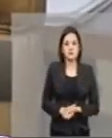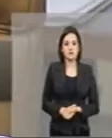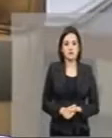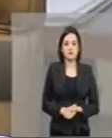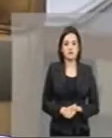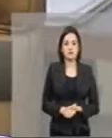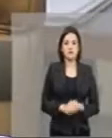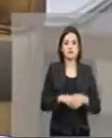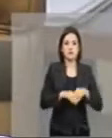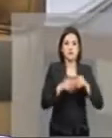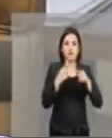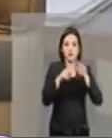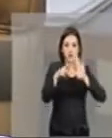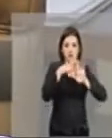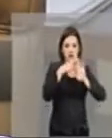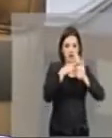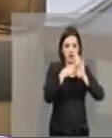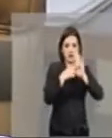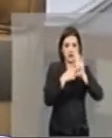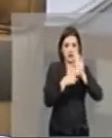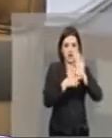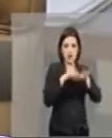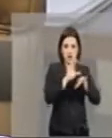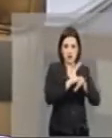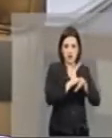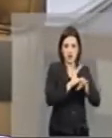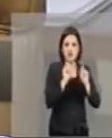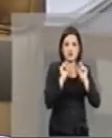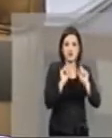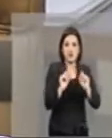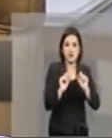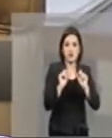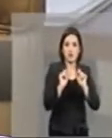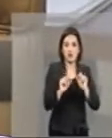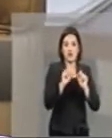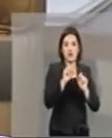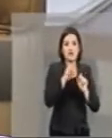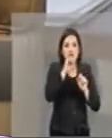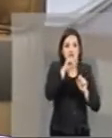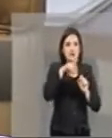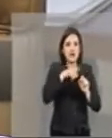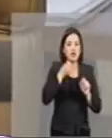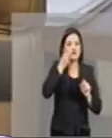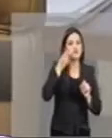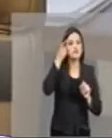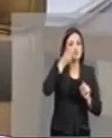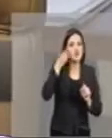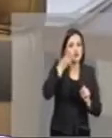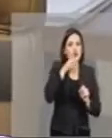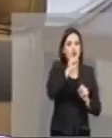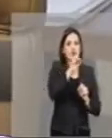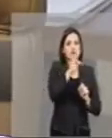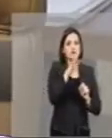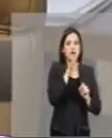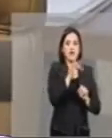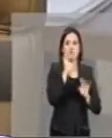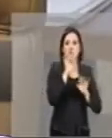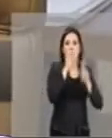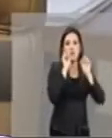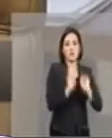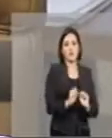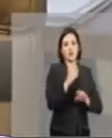Supremo Tribunal Federal, e a reclamação tem como um dos objetivos exatamente a garantia da competência do Supremo Tribunal